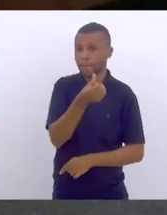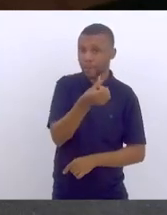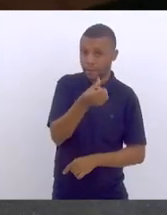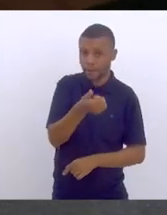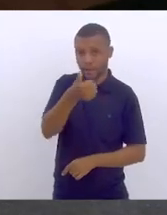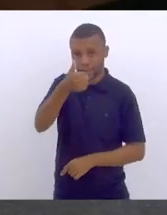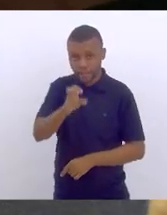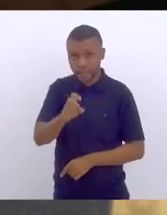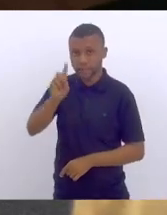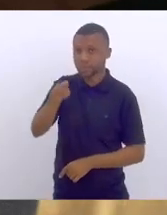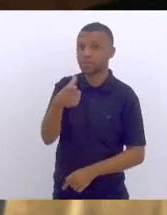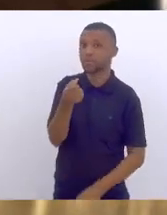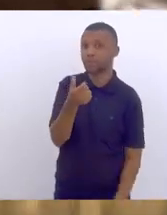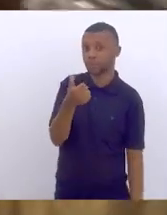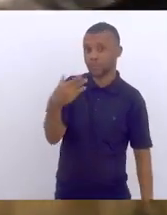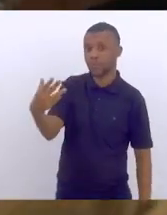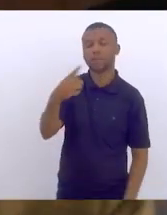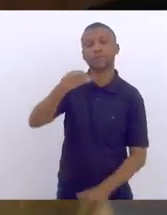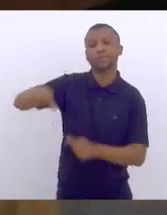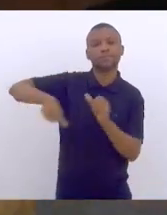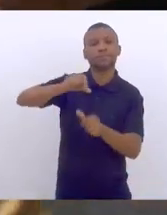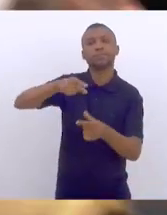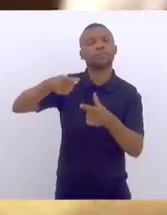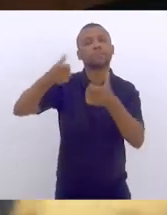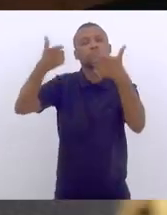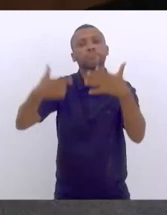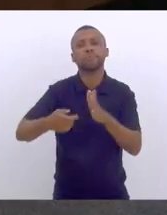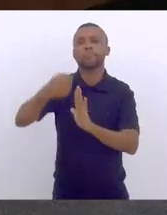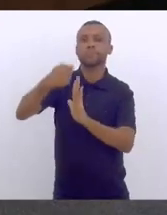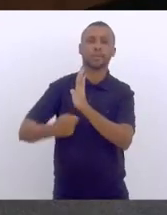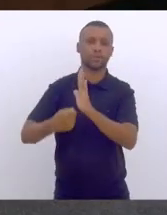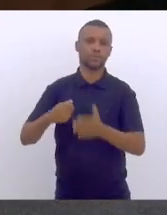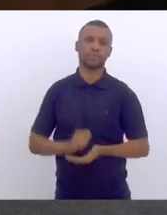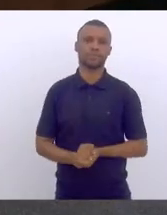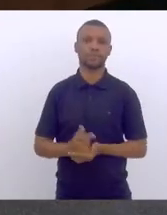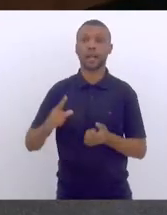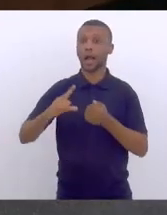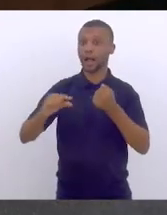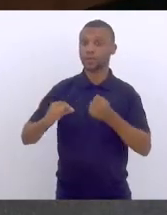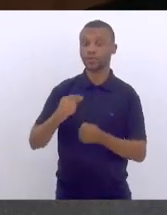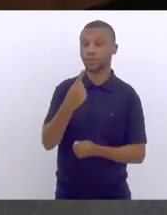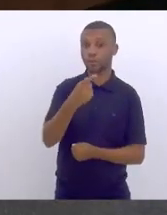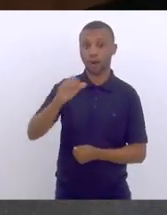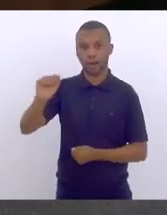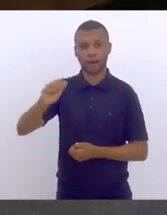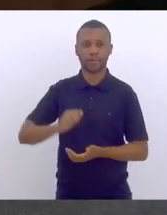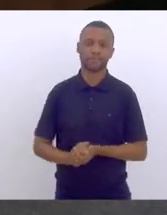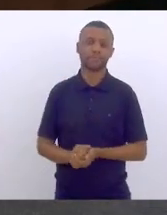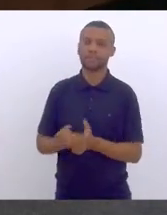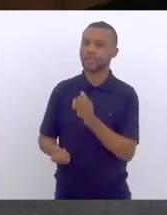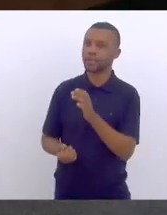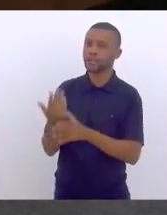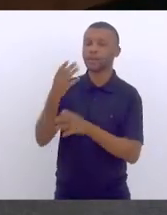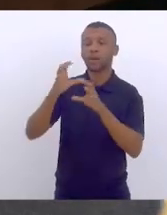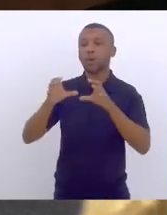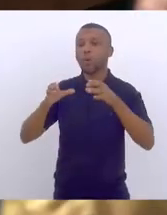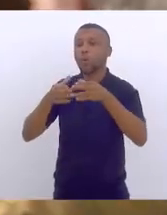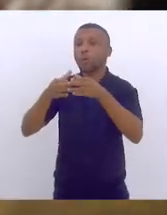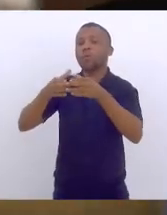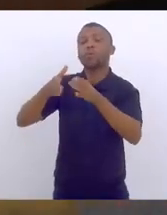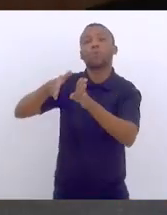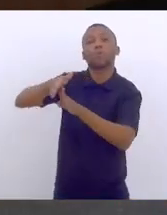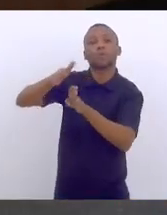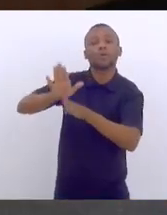2013, que passa a ter a seguinte redação. Artigo 1A. Cria o Conselho